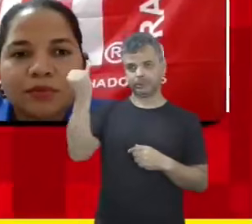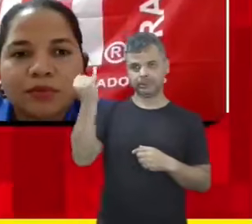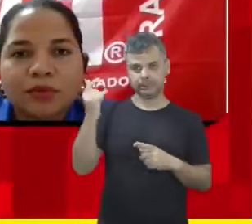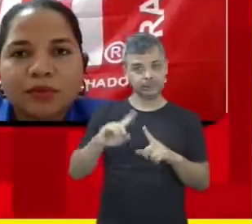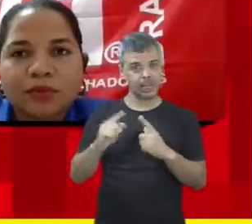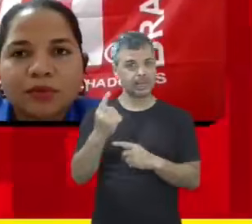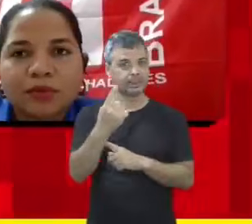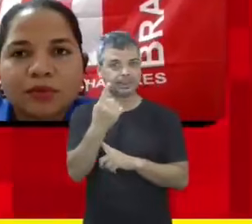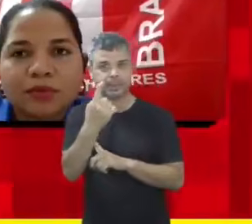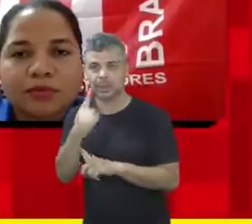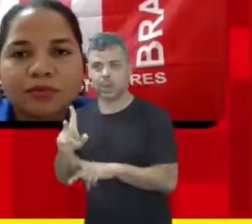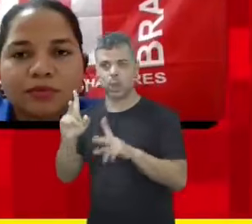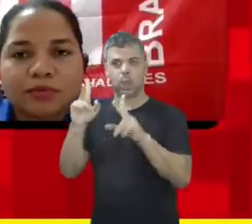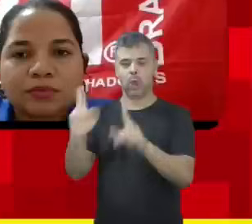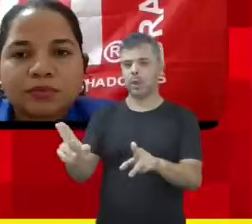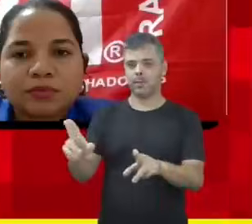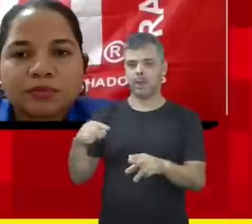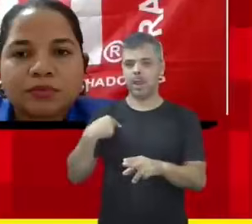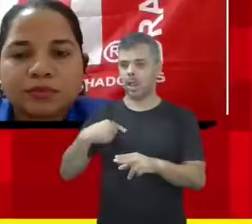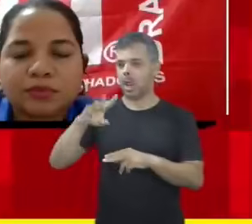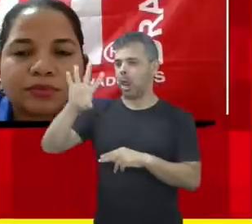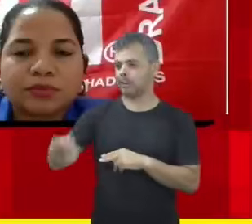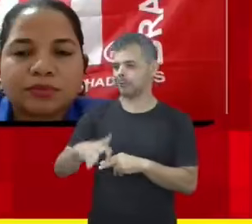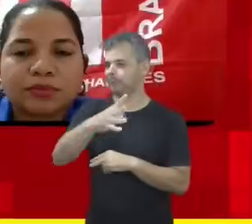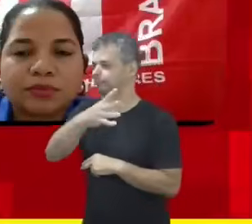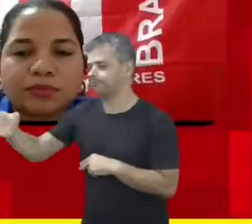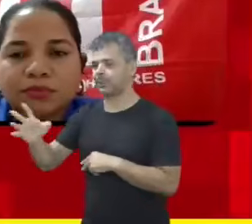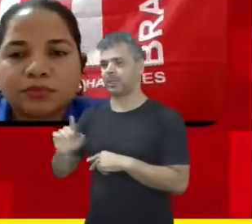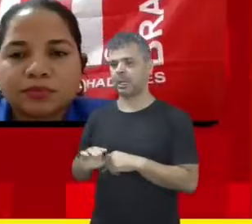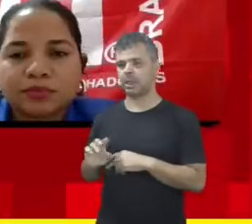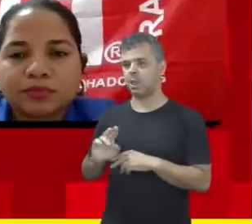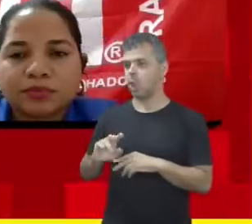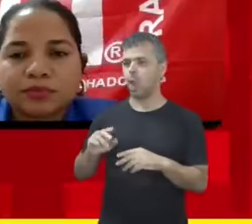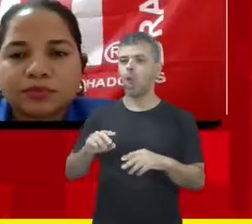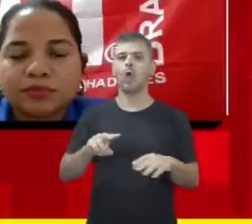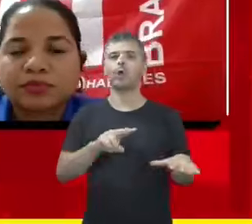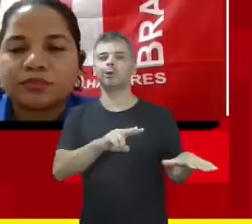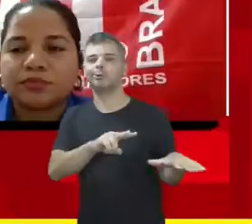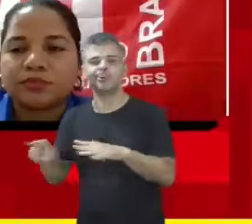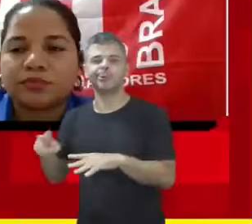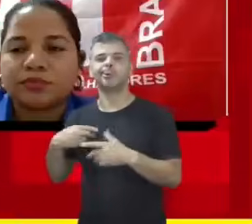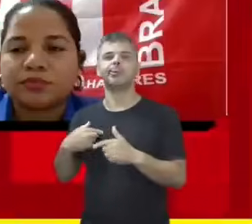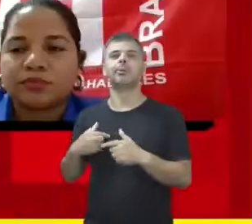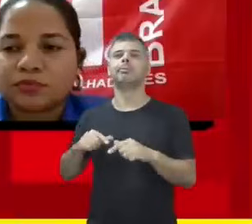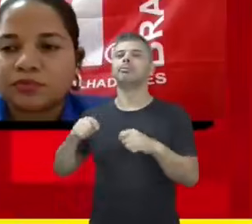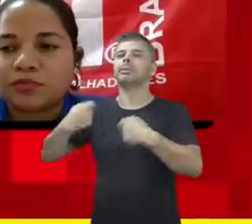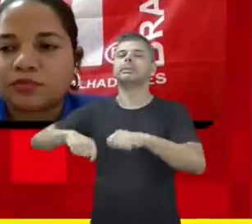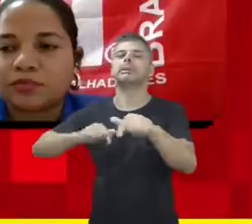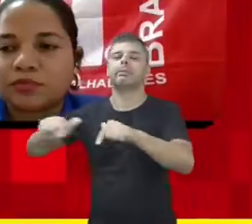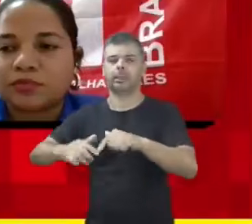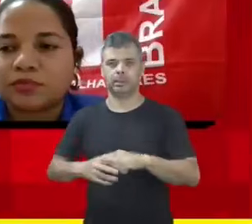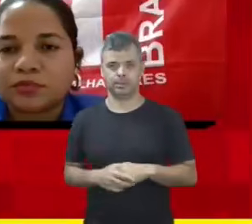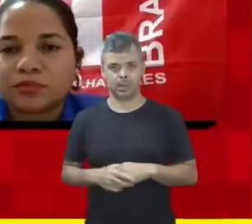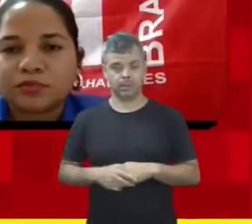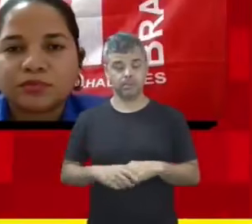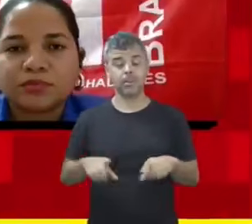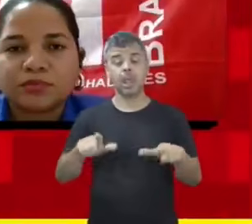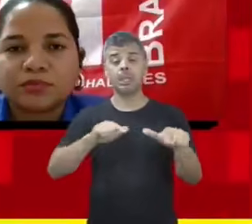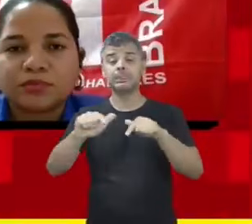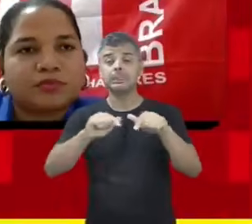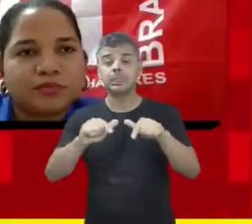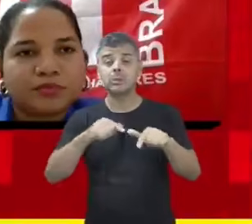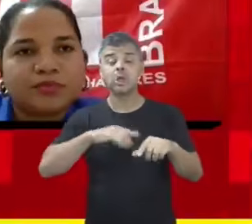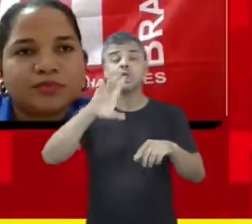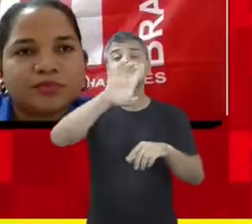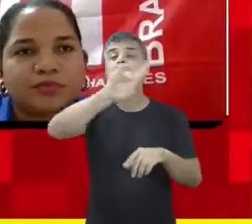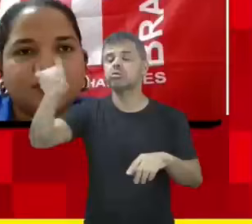que não é igual a gente tem a nossa escala, que no fim de semana tem que estar fechado nela 4x3. Inclusive, o trabalhador pode escolher quais